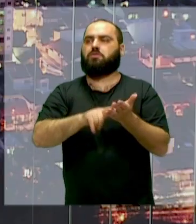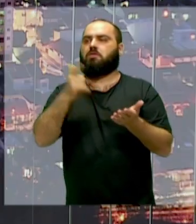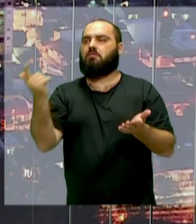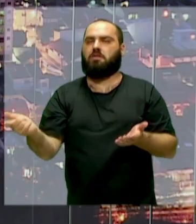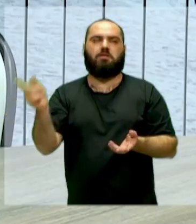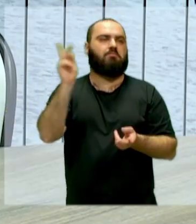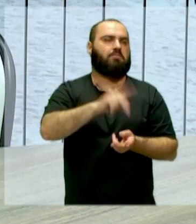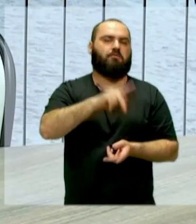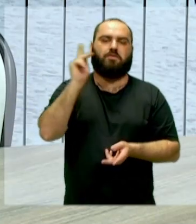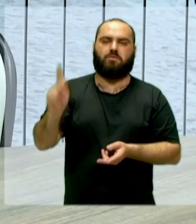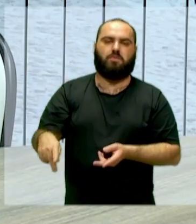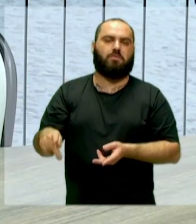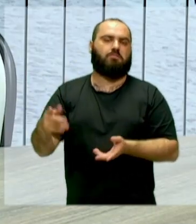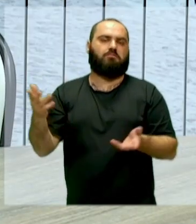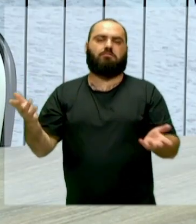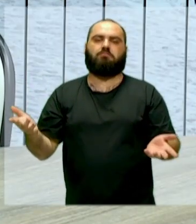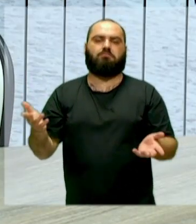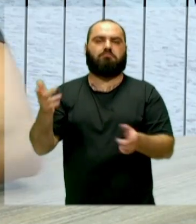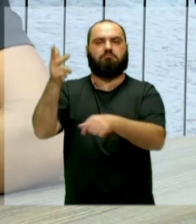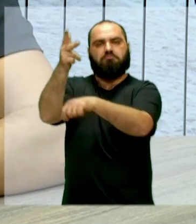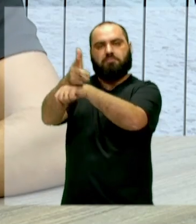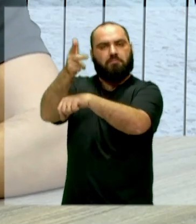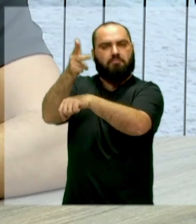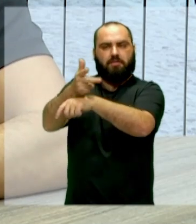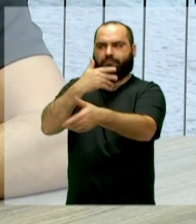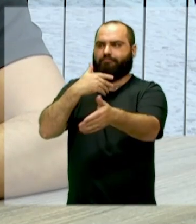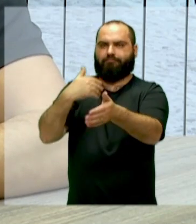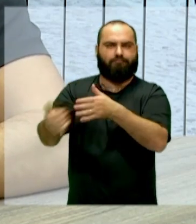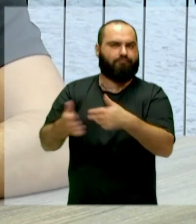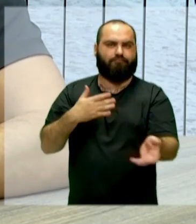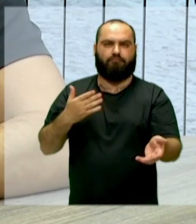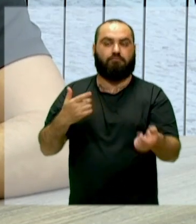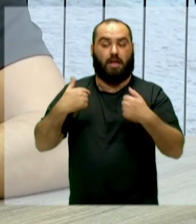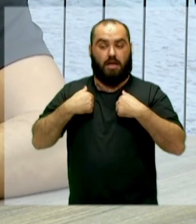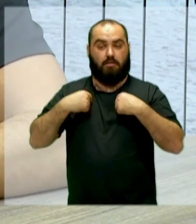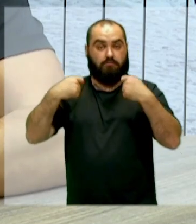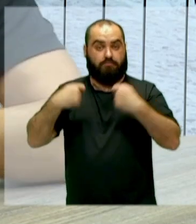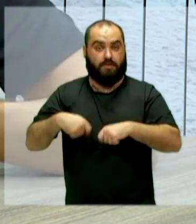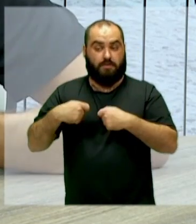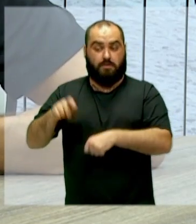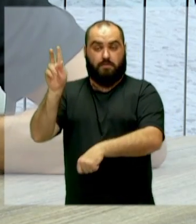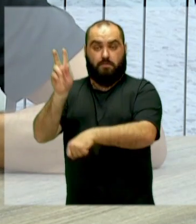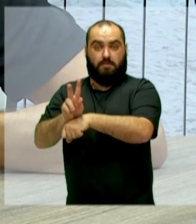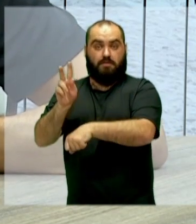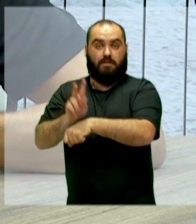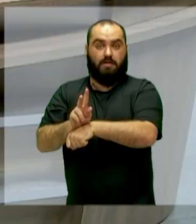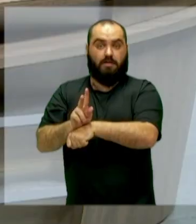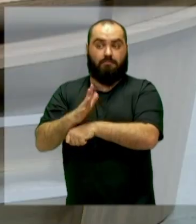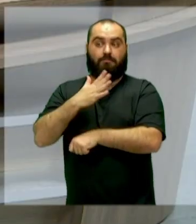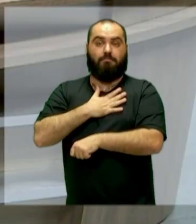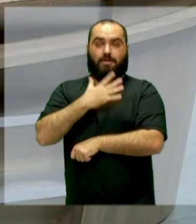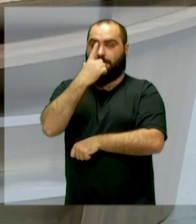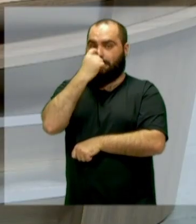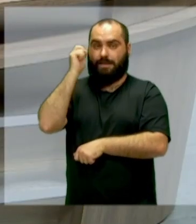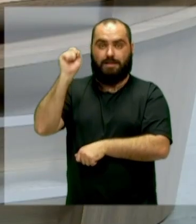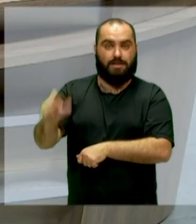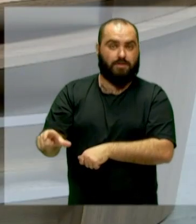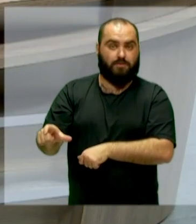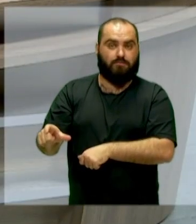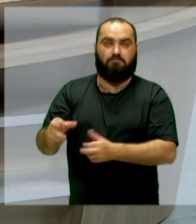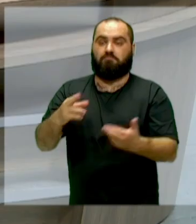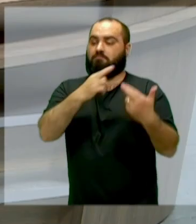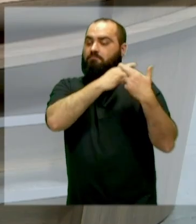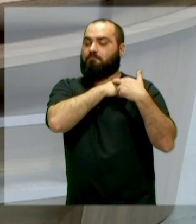sou professor se eu sou eh cameraman eu preciso fazer a gestão dos resíduos que eu gerei é uma responsabilidade